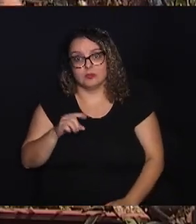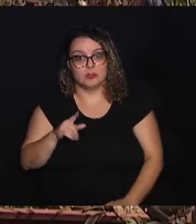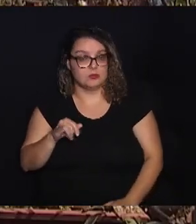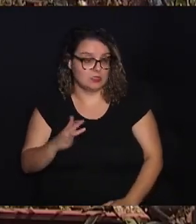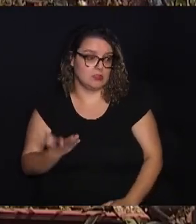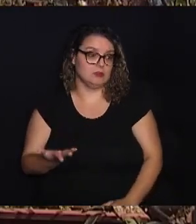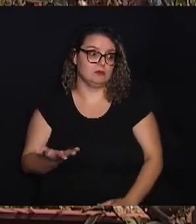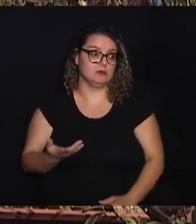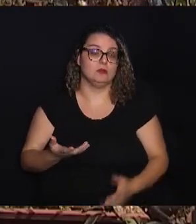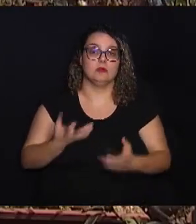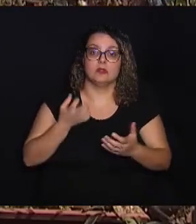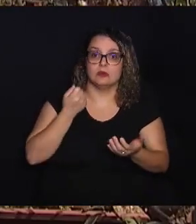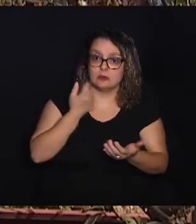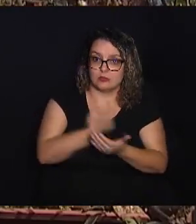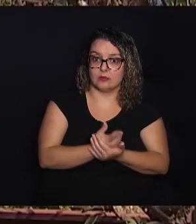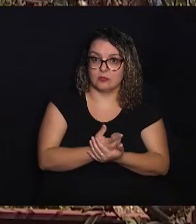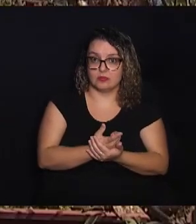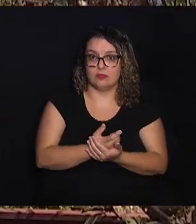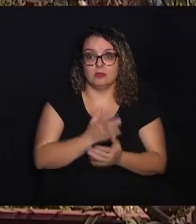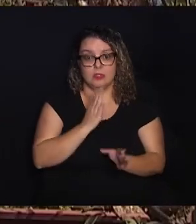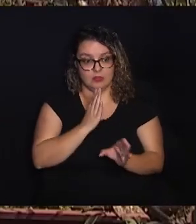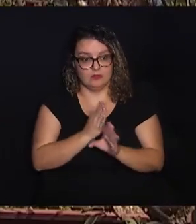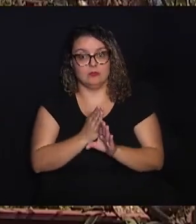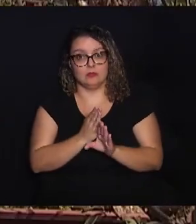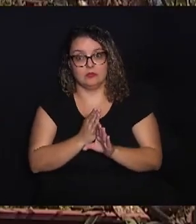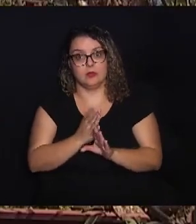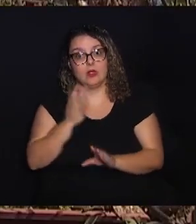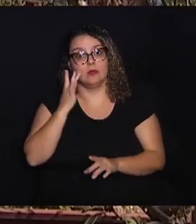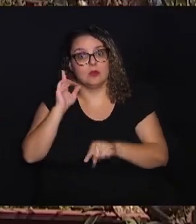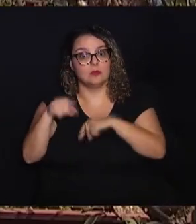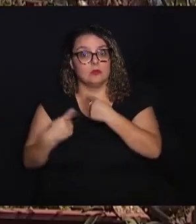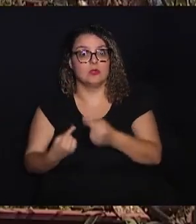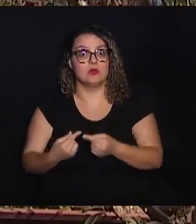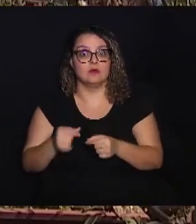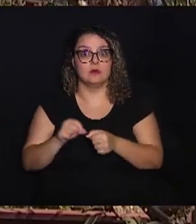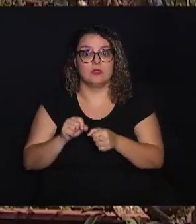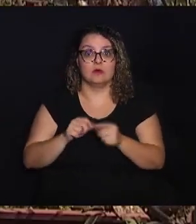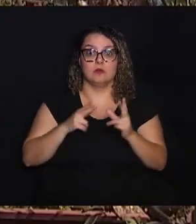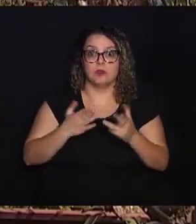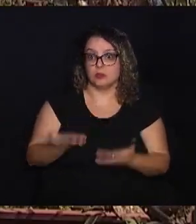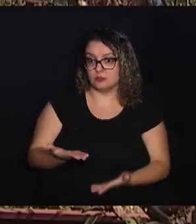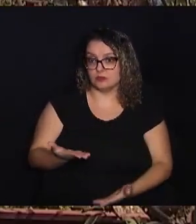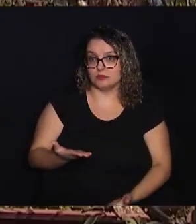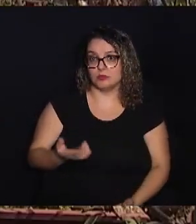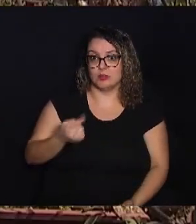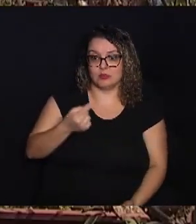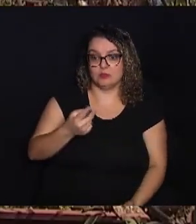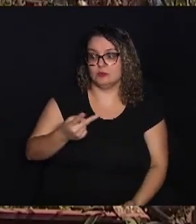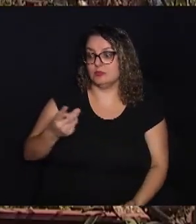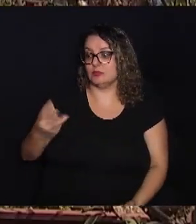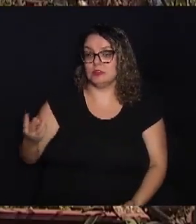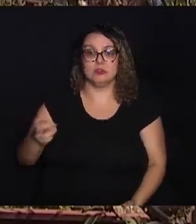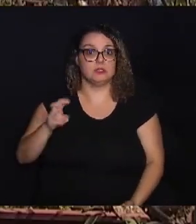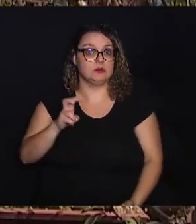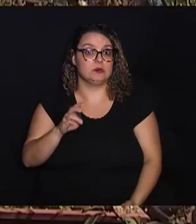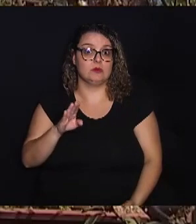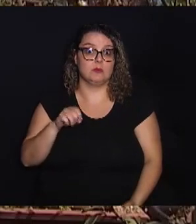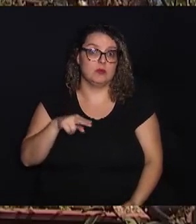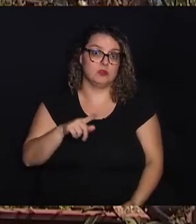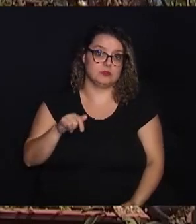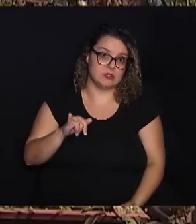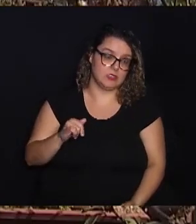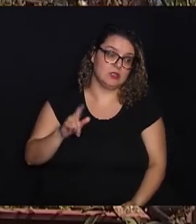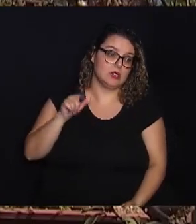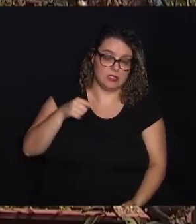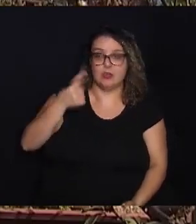que ela compre um, se identifique, amanhã ou depois faça que nem eu lá atrás. 1, 2, 3, 5 bonsai. Esse é o